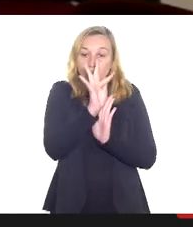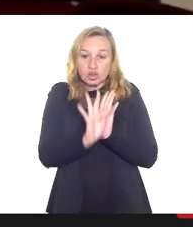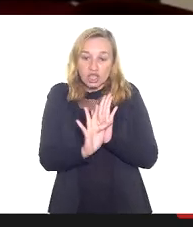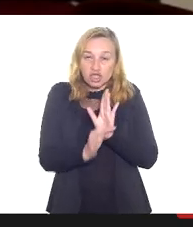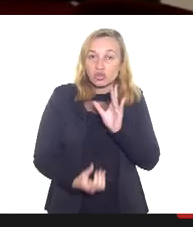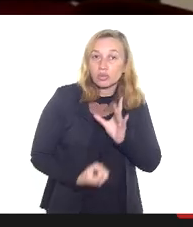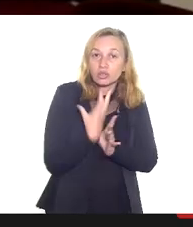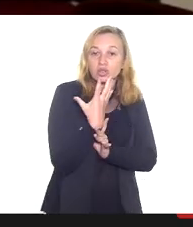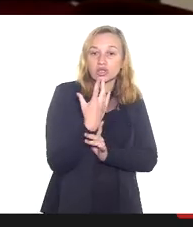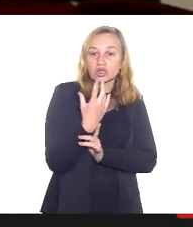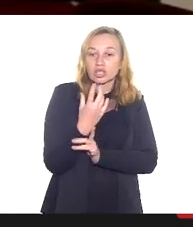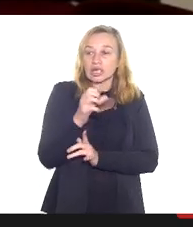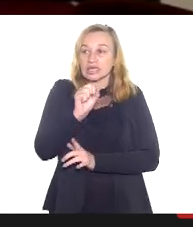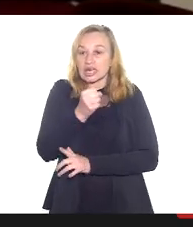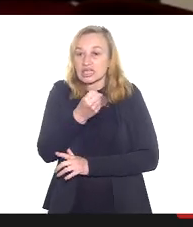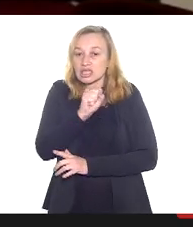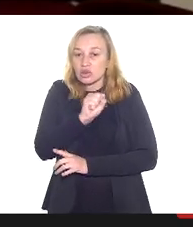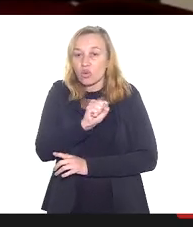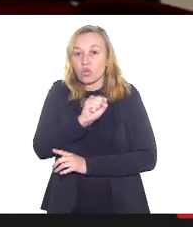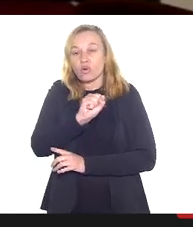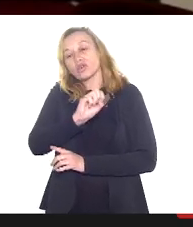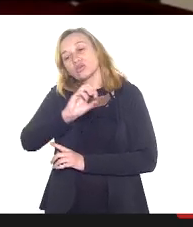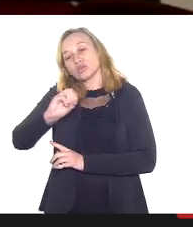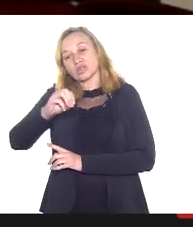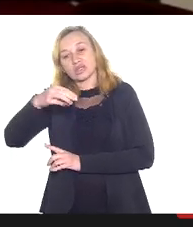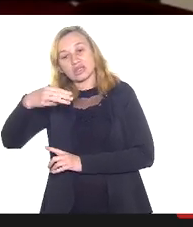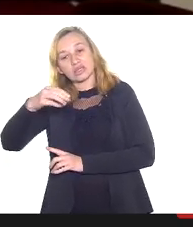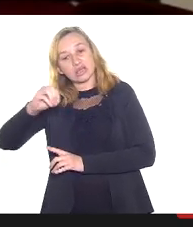e dessas 800,